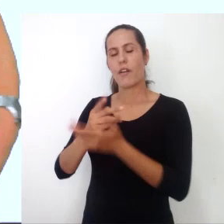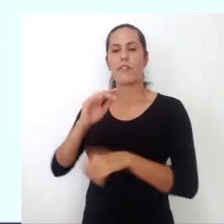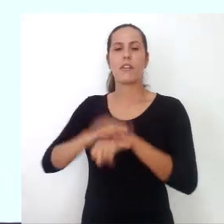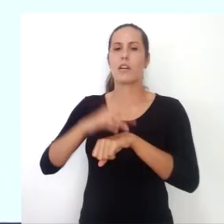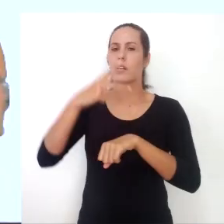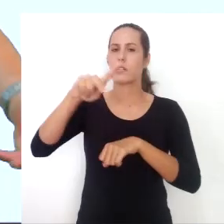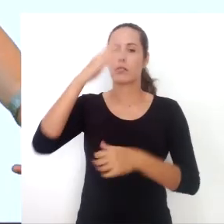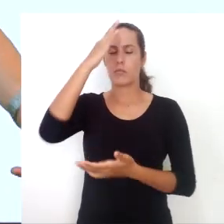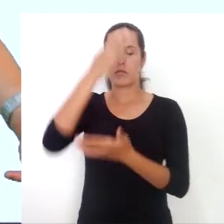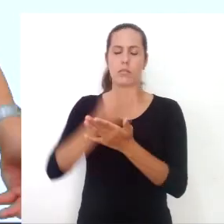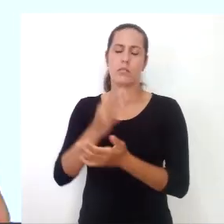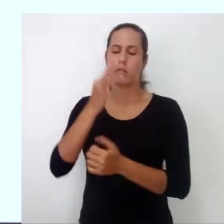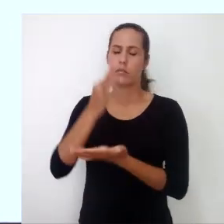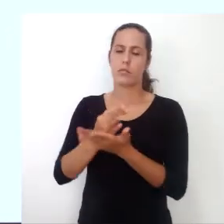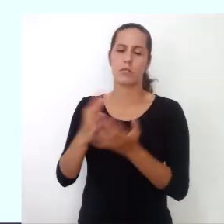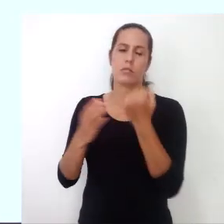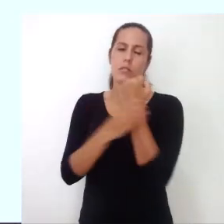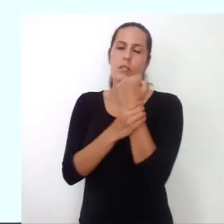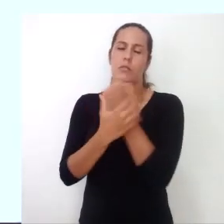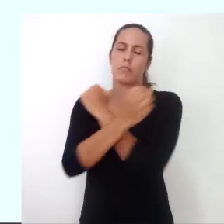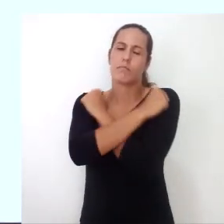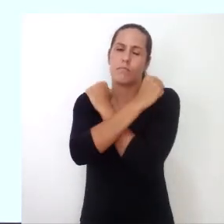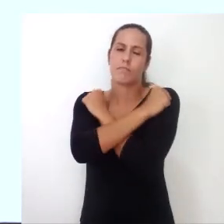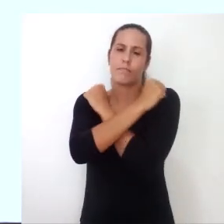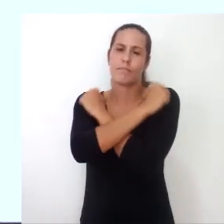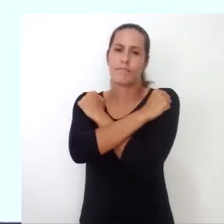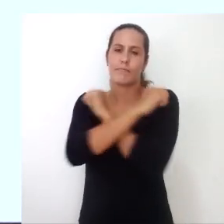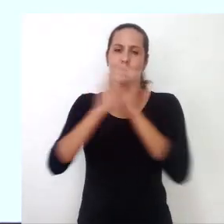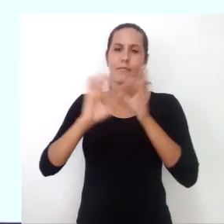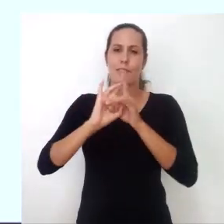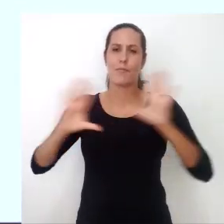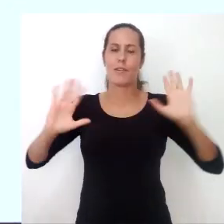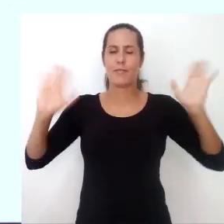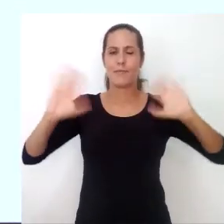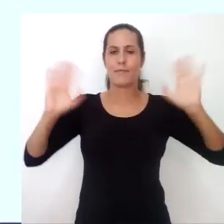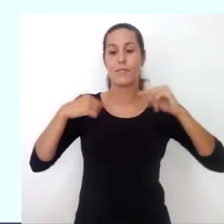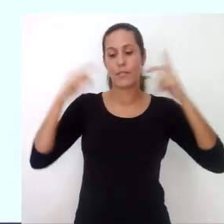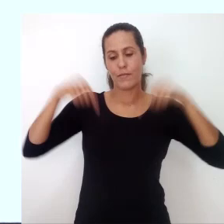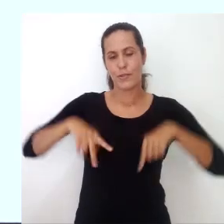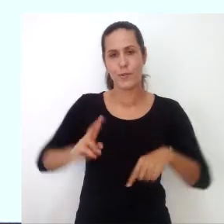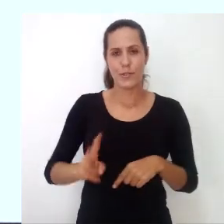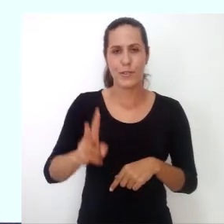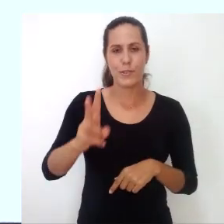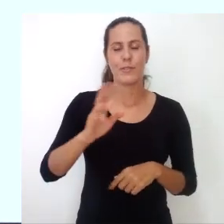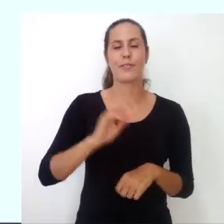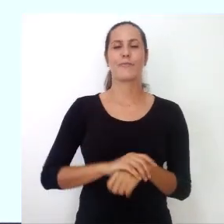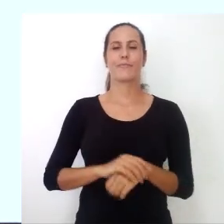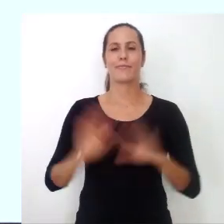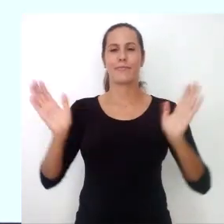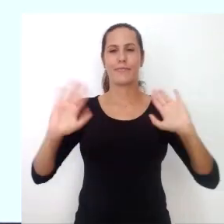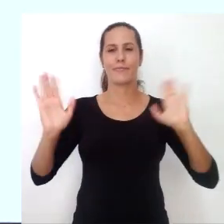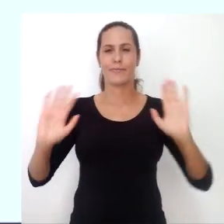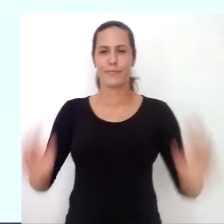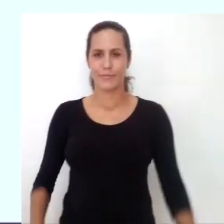fé com segurança. Forte abraço, professor Robson, e fique aqui conosco, no EducaPE.